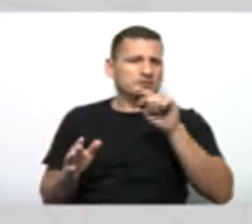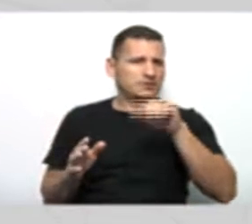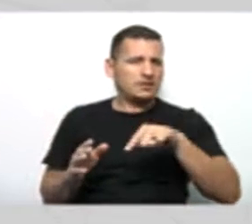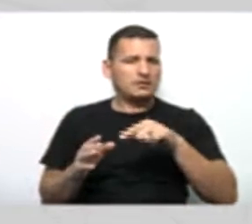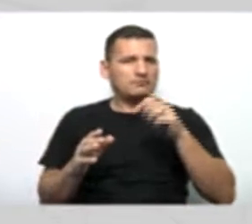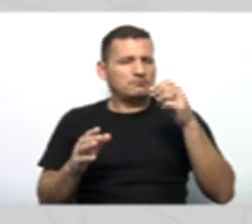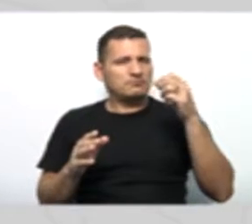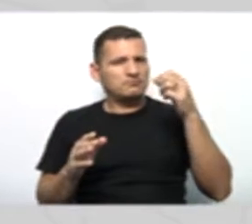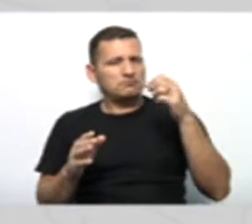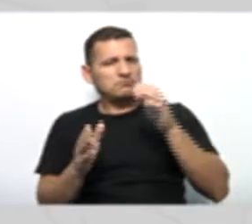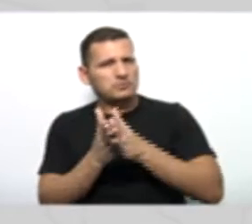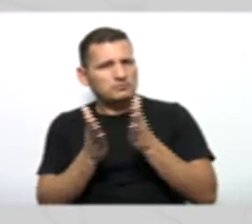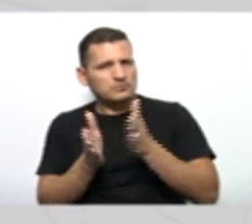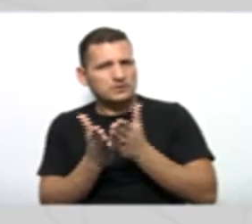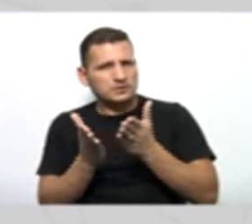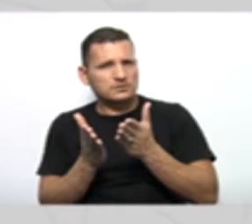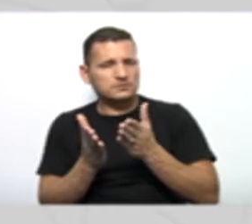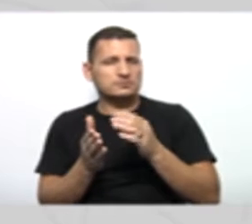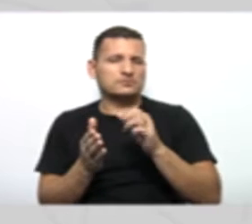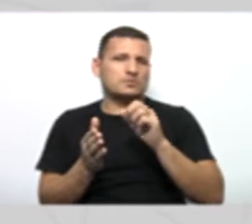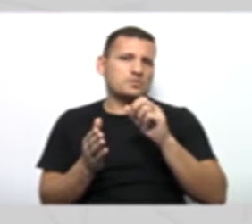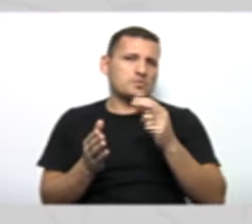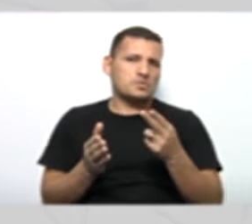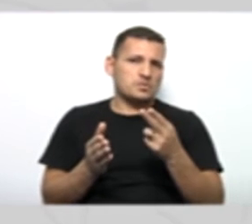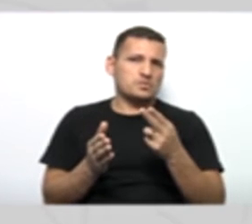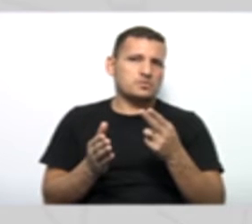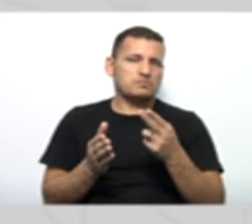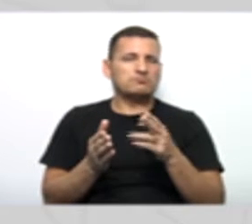que a pobreza causa maior degradação?